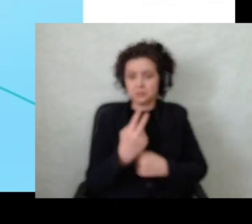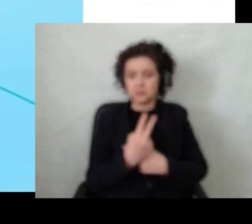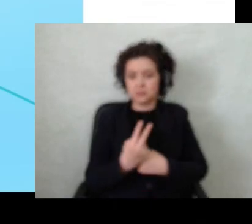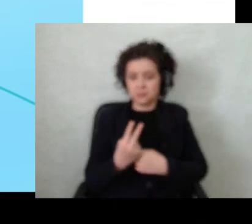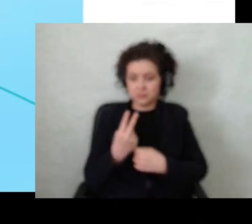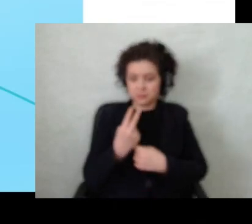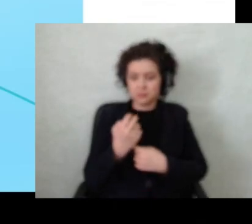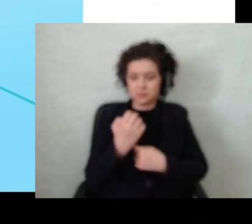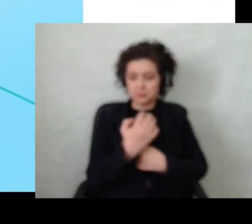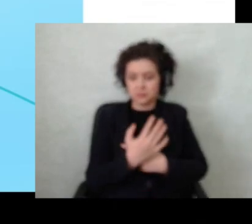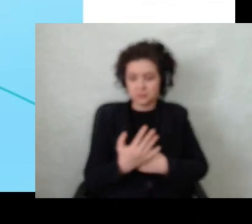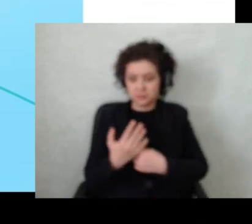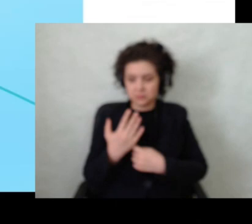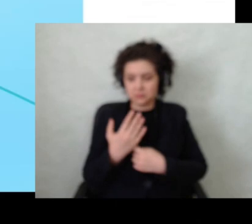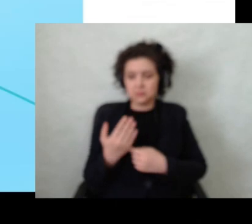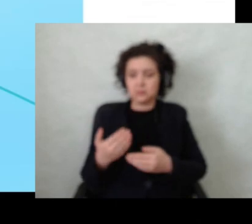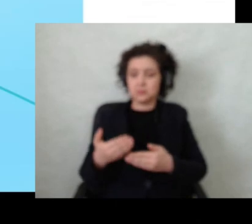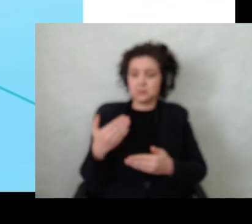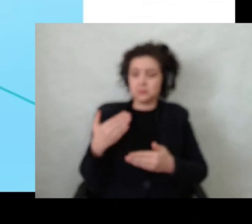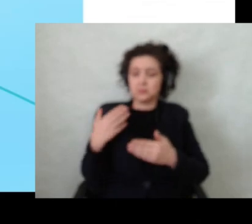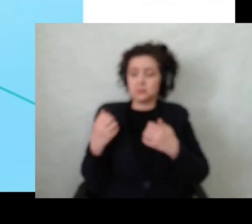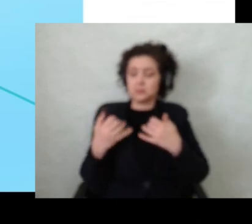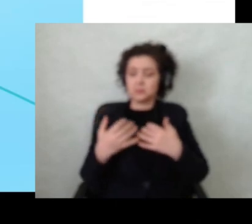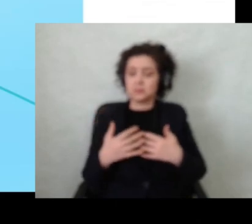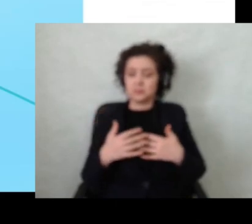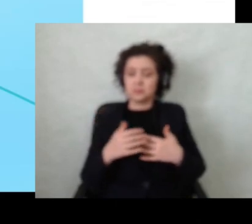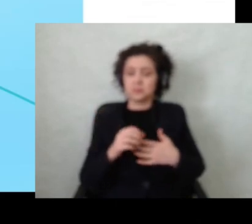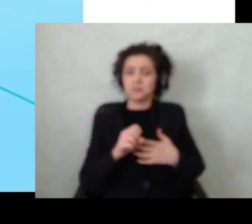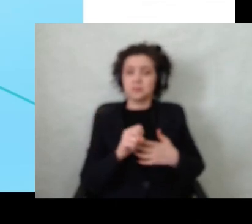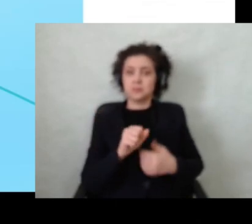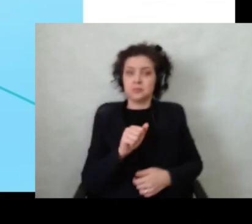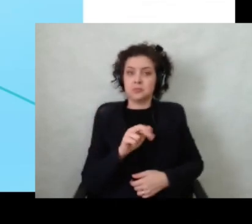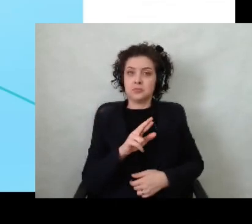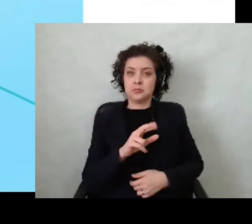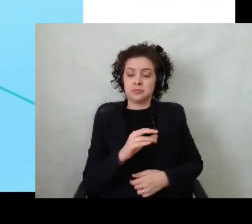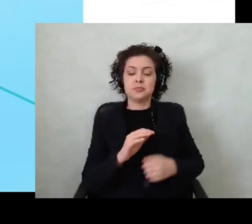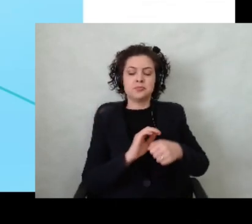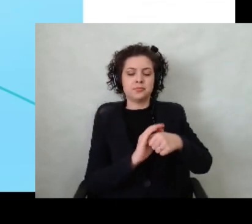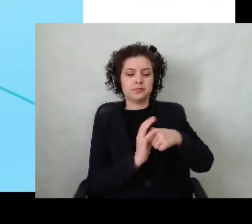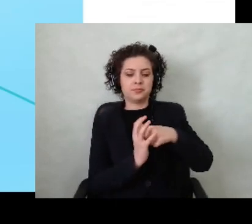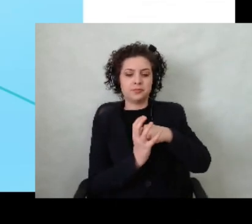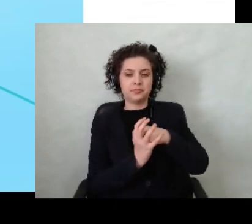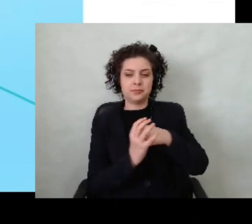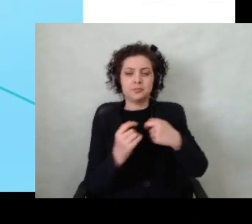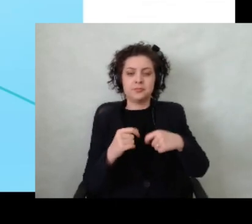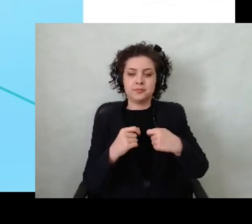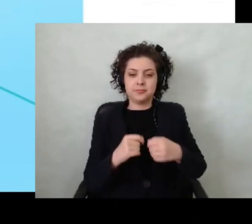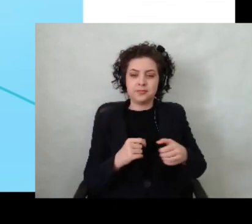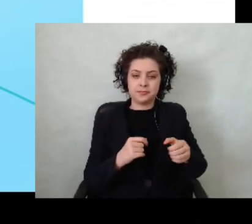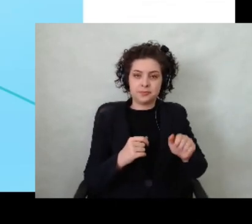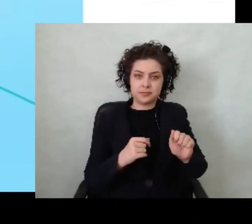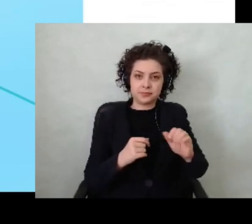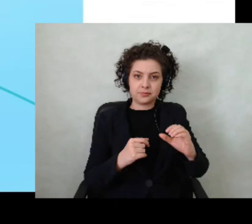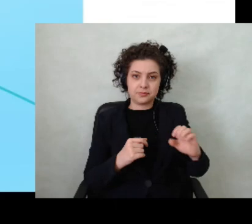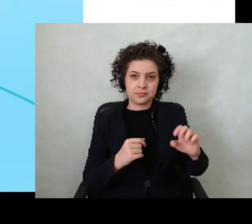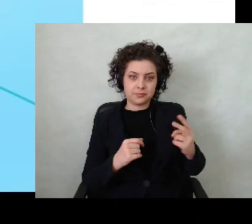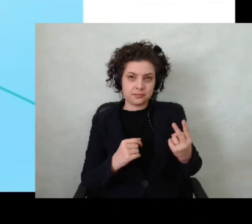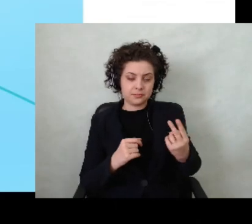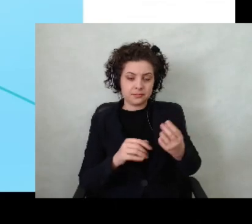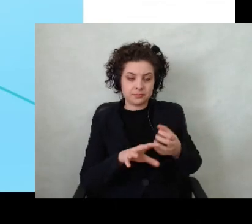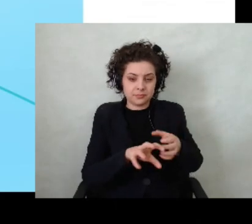brilhantemente explicou, o SARS-CoV-2 ele precisa, né, do receptor ACE2 para entrar nas células e também da